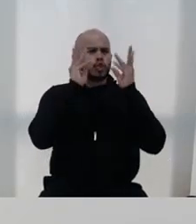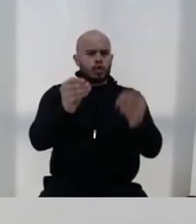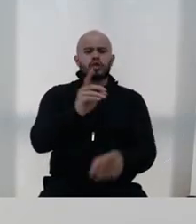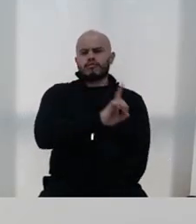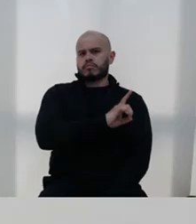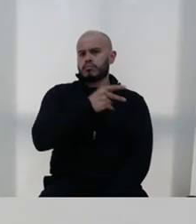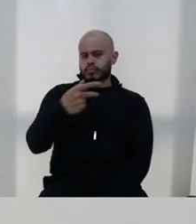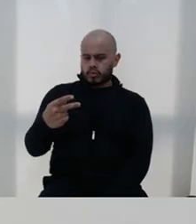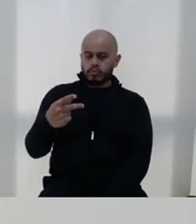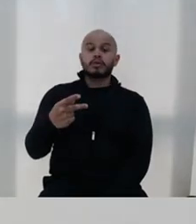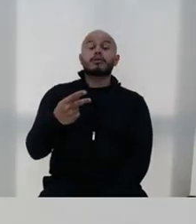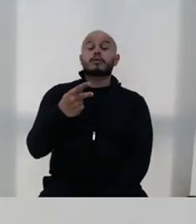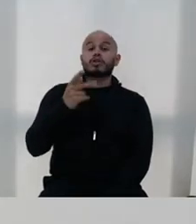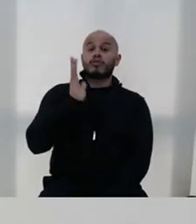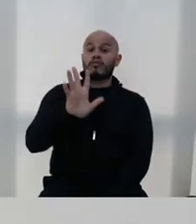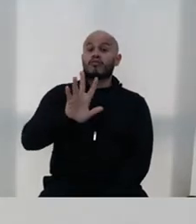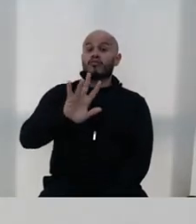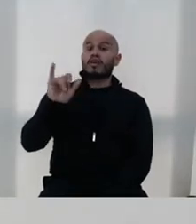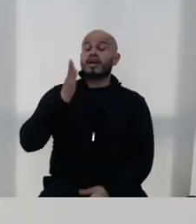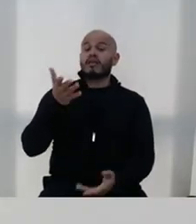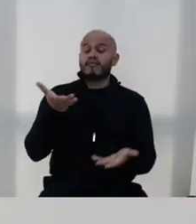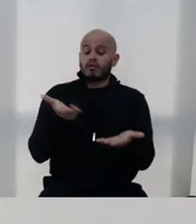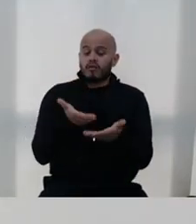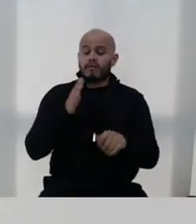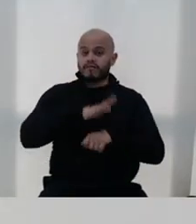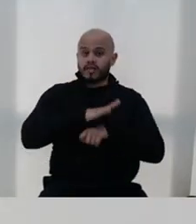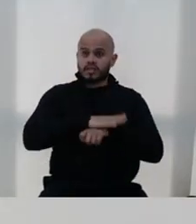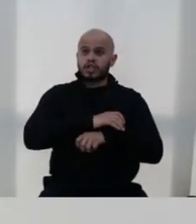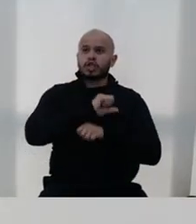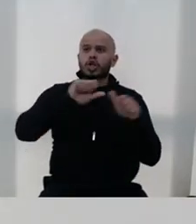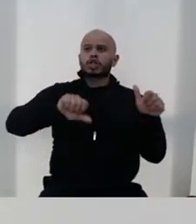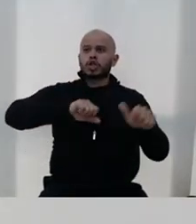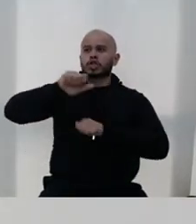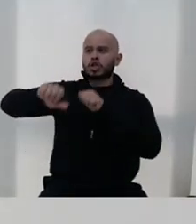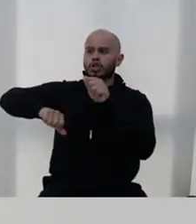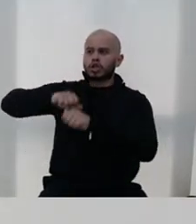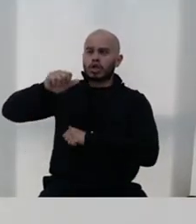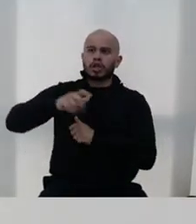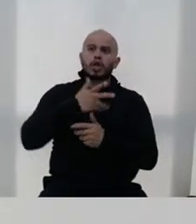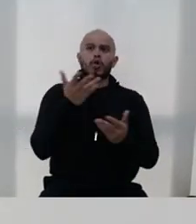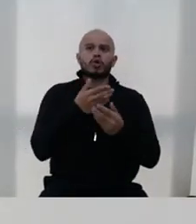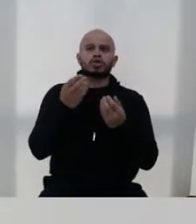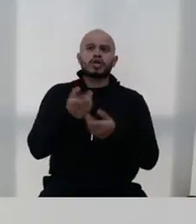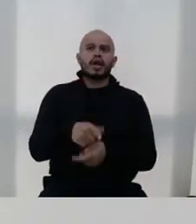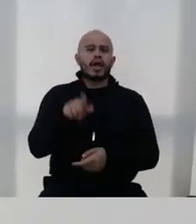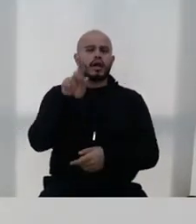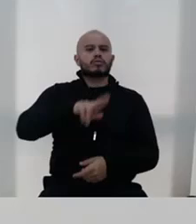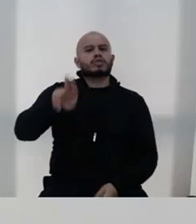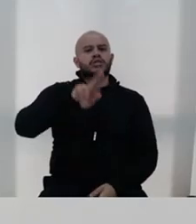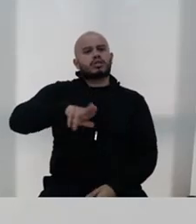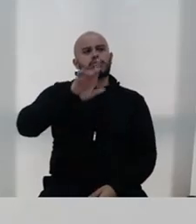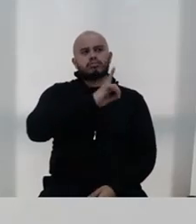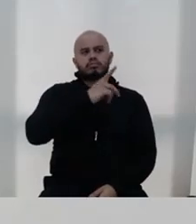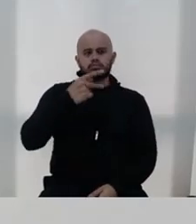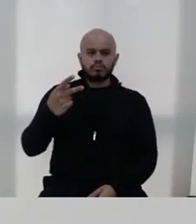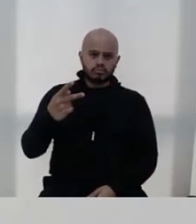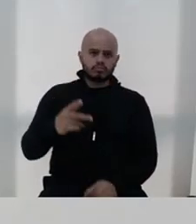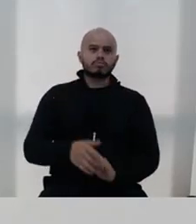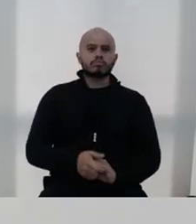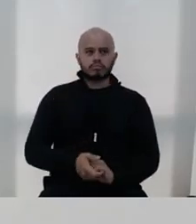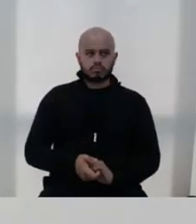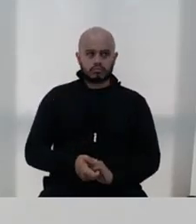Paulo. Nós realizaremos, então, a troca dos equipamentos que hoje são cedidos, né, são utilizados pela Defensoria Pública.